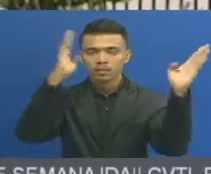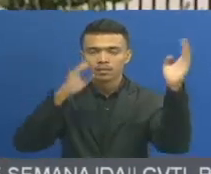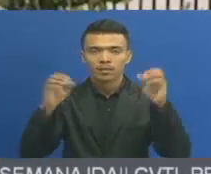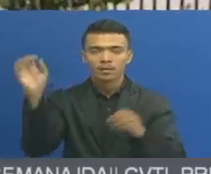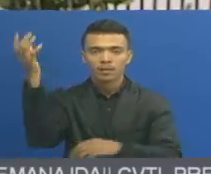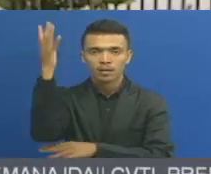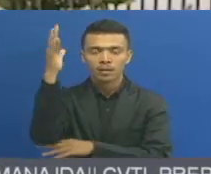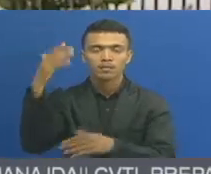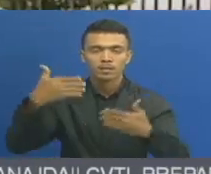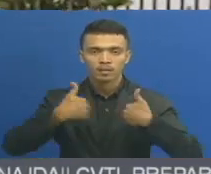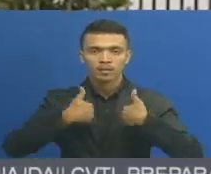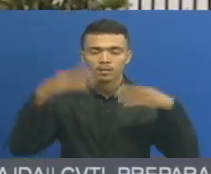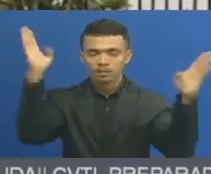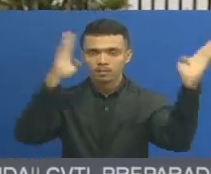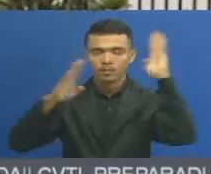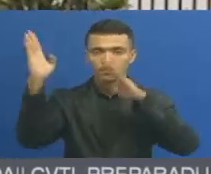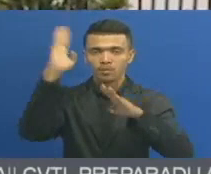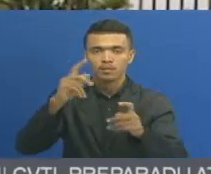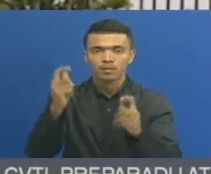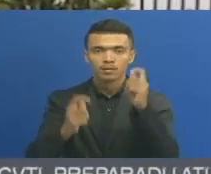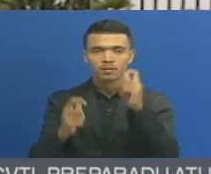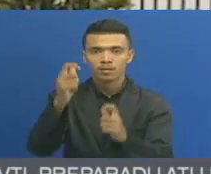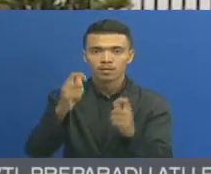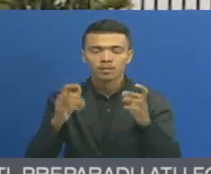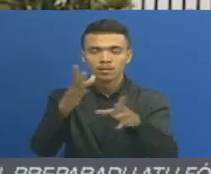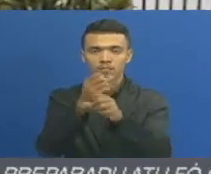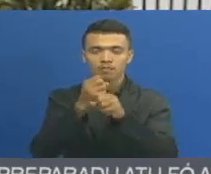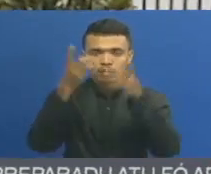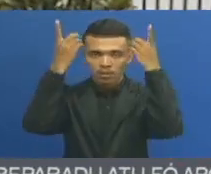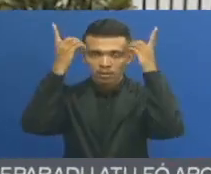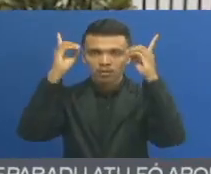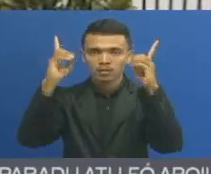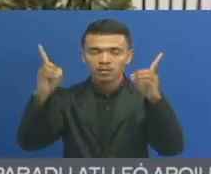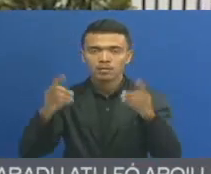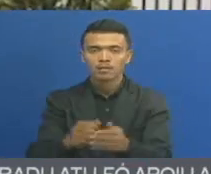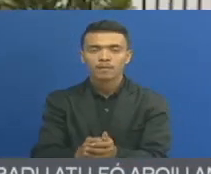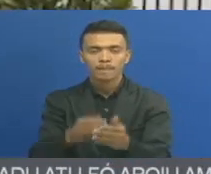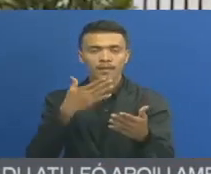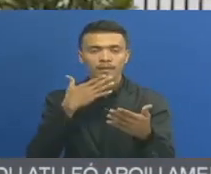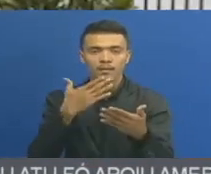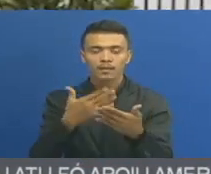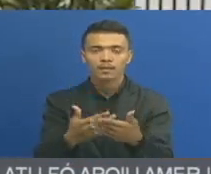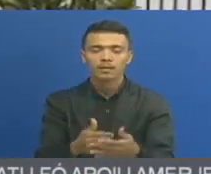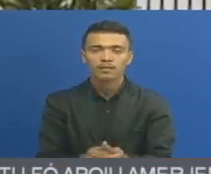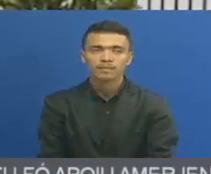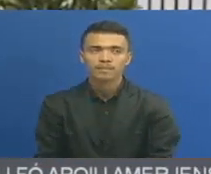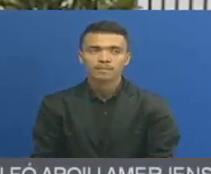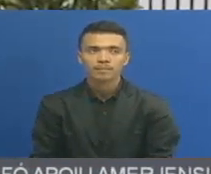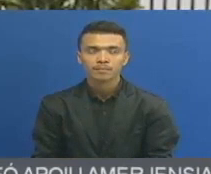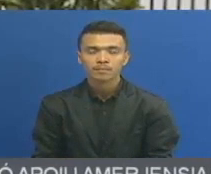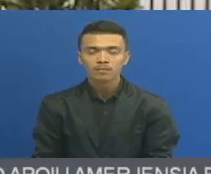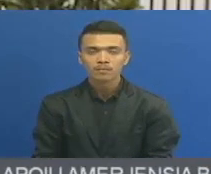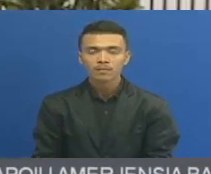entretanto tribunal fue utilizando de neba o haré katakne proporcional ba ba chere muxira halo ya am sir balu